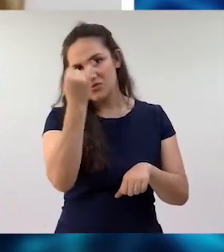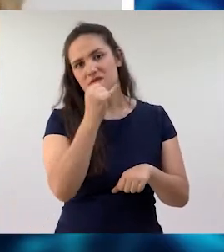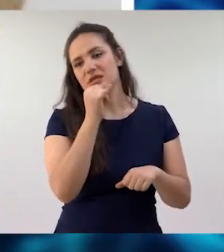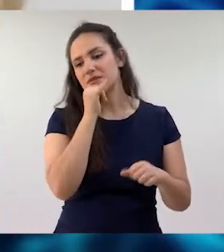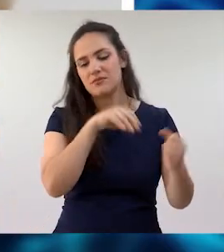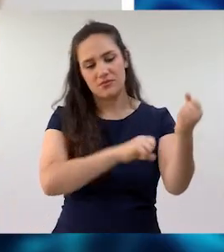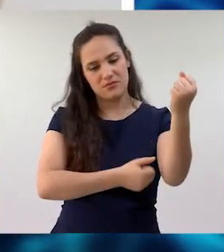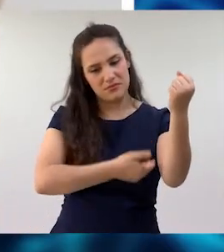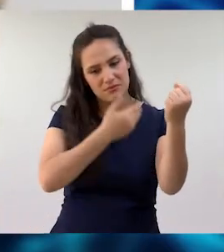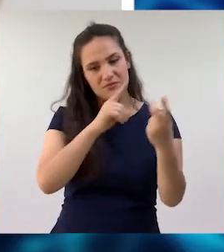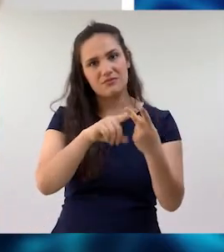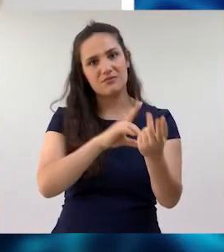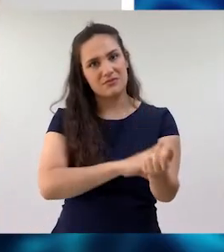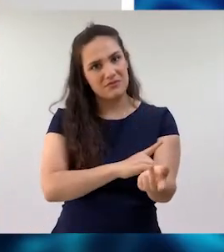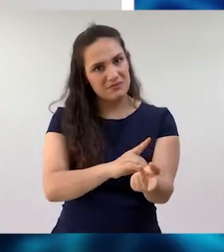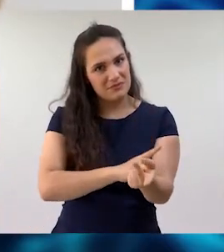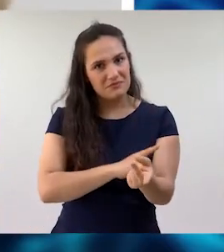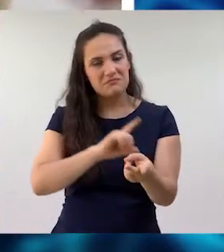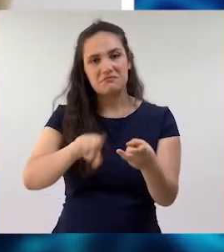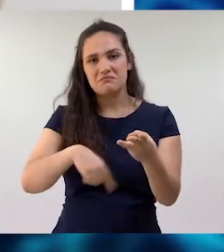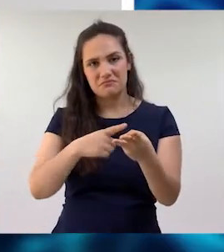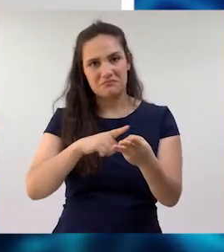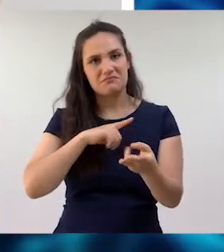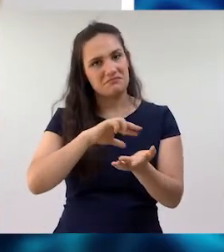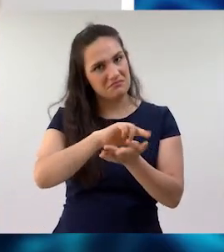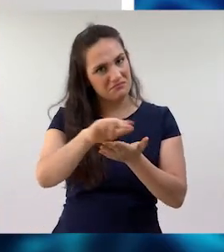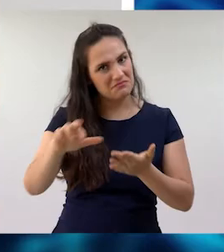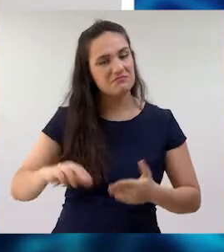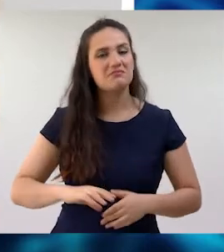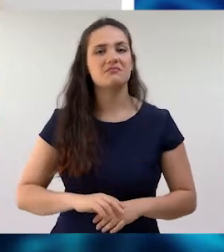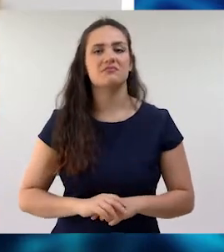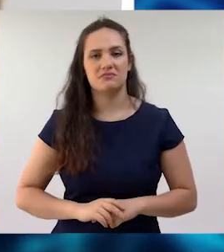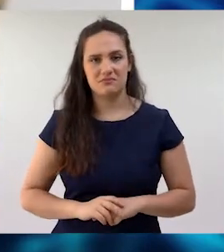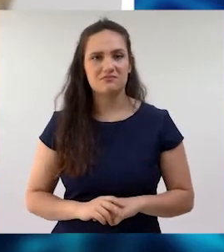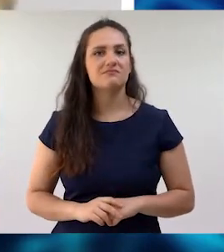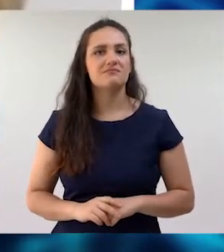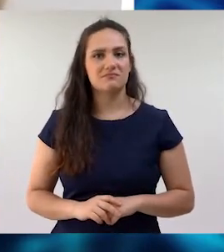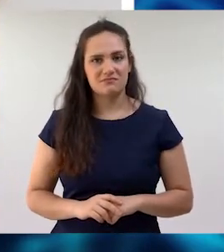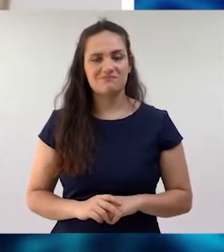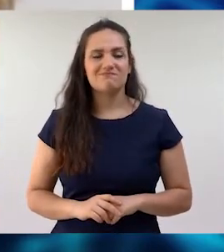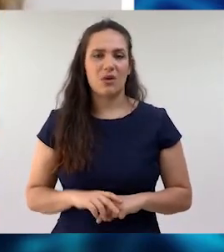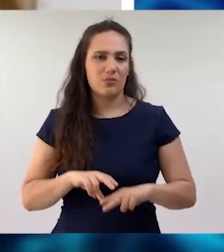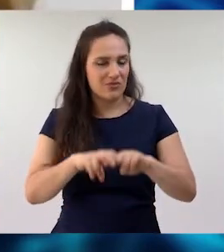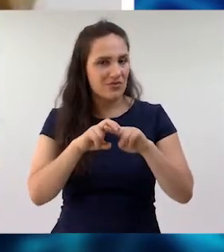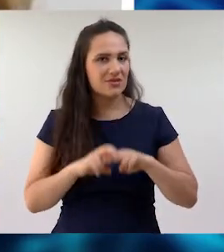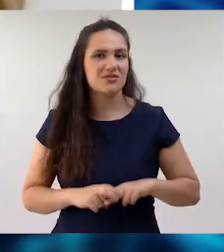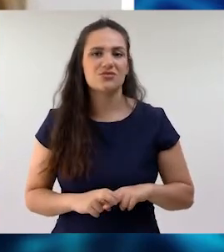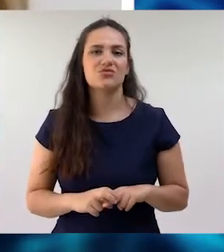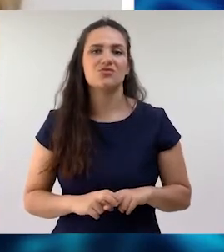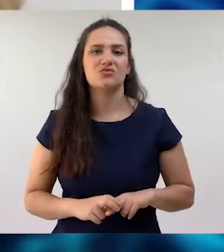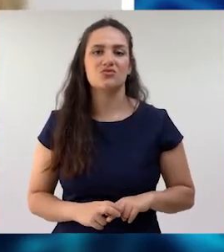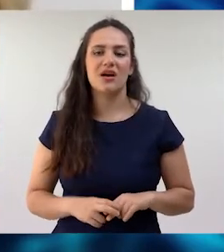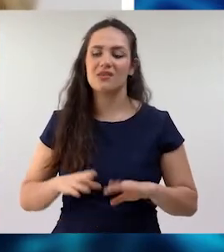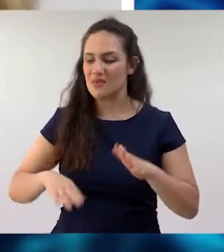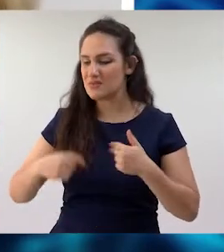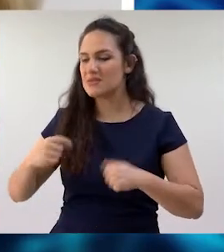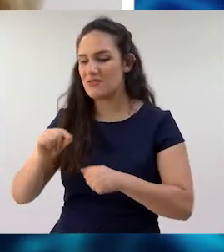mais importantes, que são hipertensão, diabetes, e causam uma série de outras doenças encadeadas.